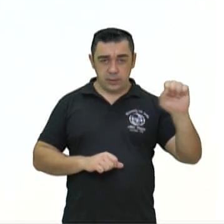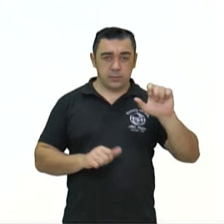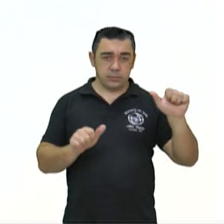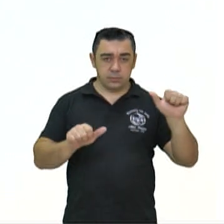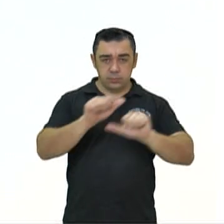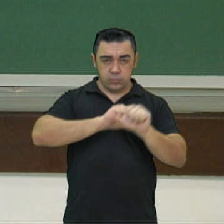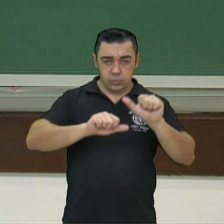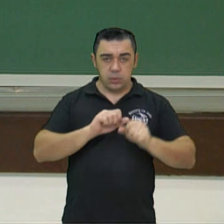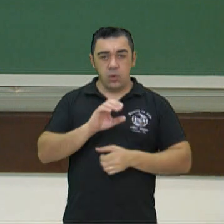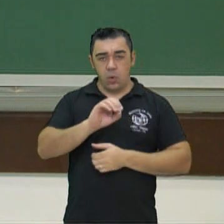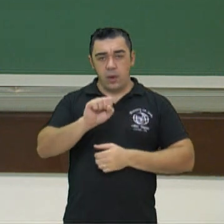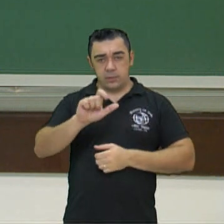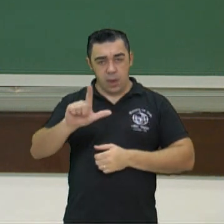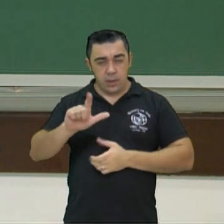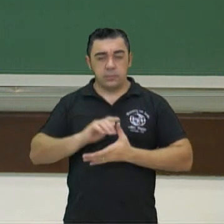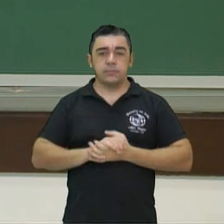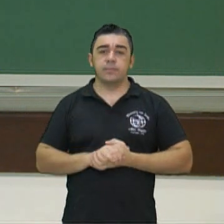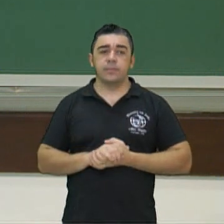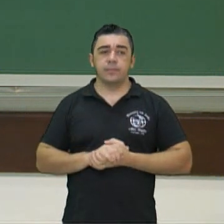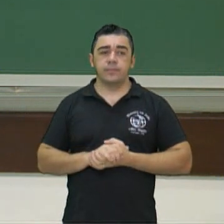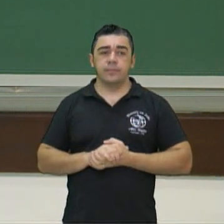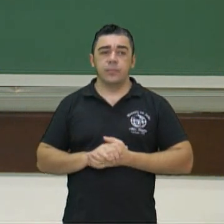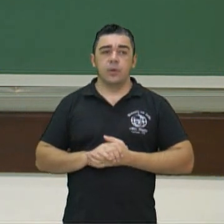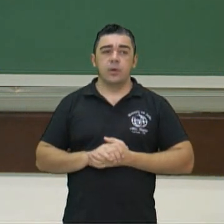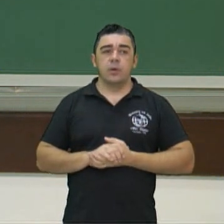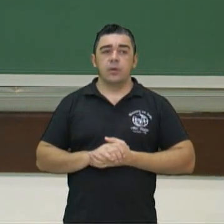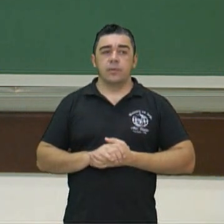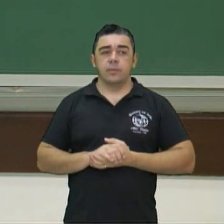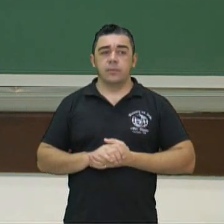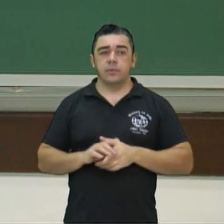possibilidade, permutar o O, o S e o L.